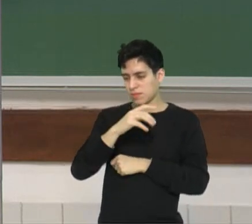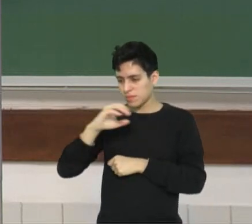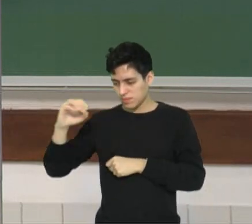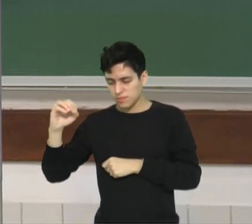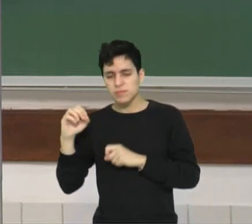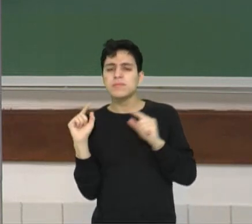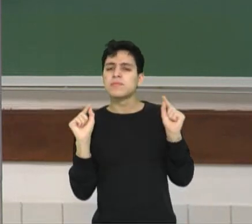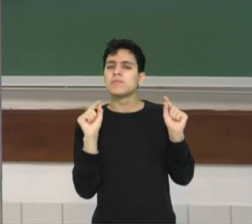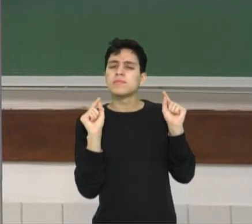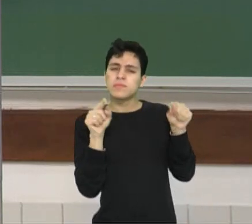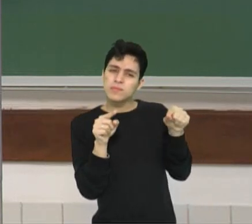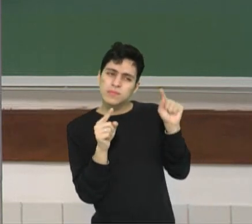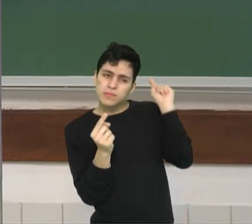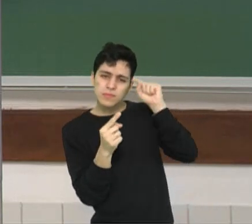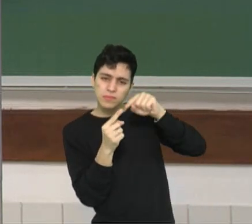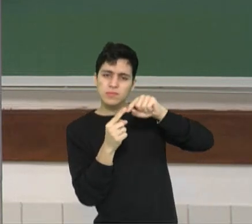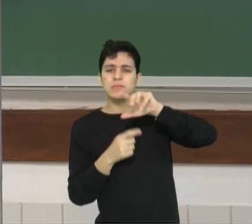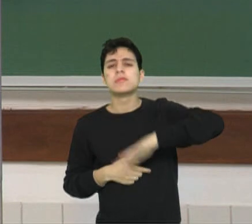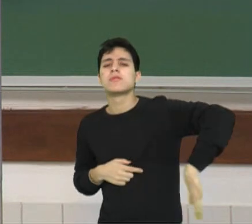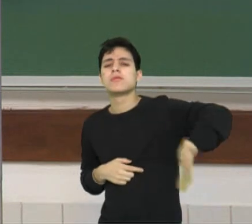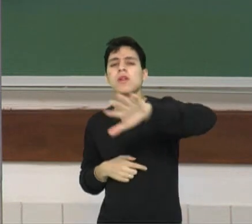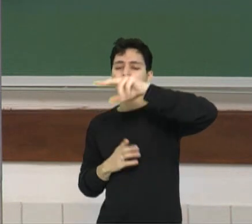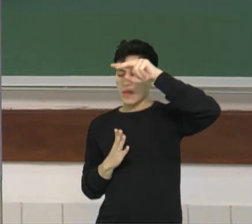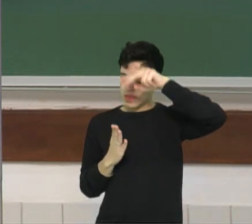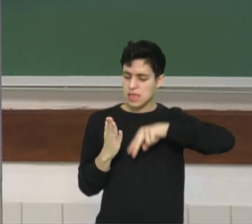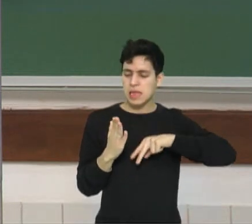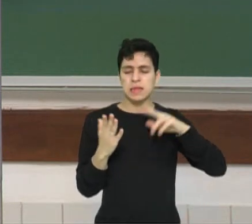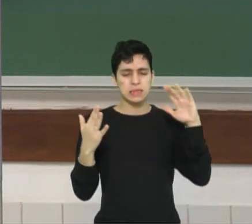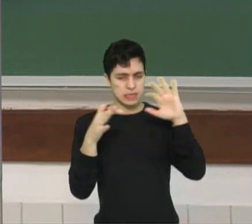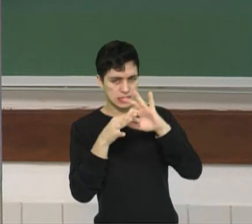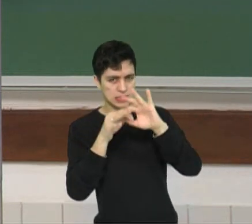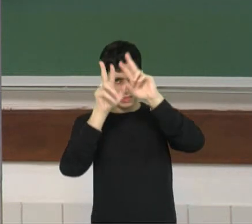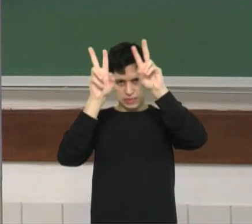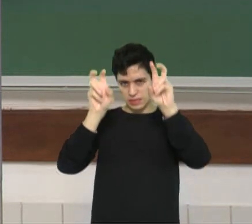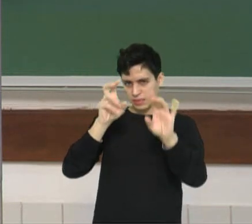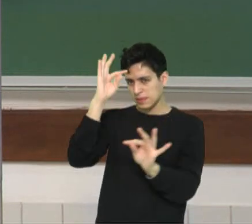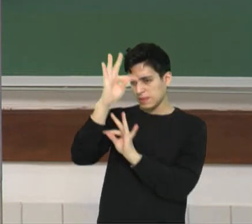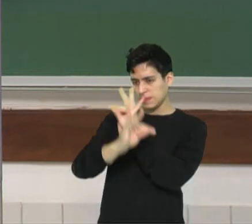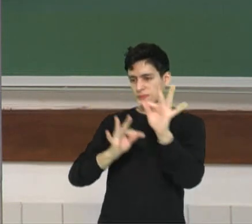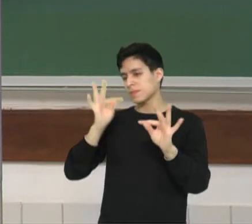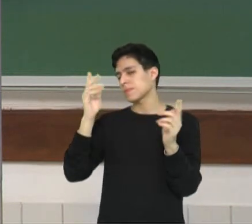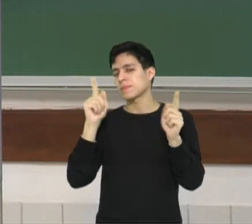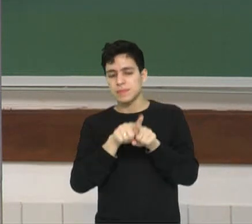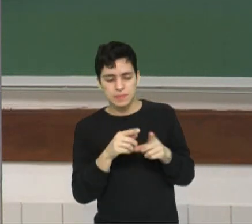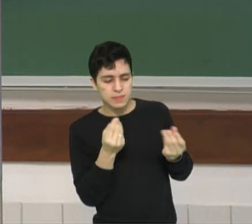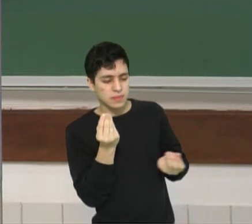avanços científicos e tecnológicos. Estão constantemente a ser criados novos